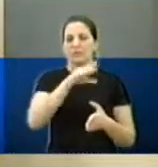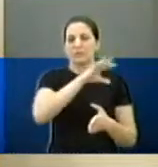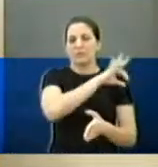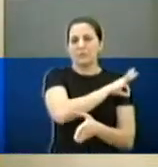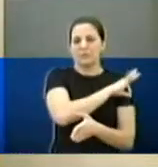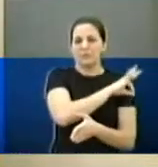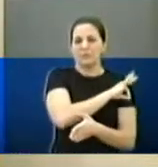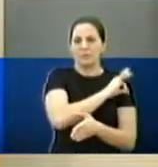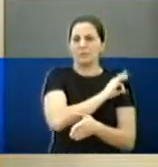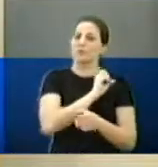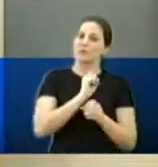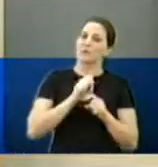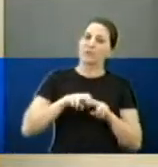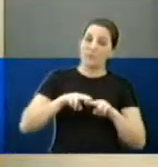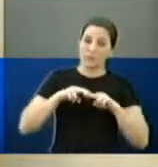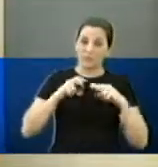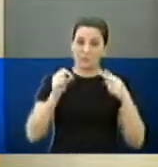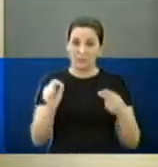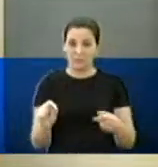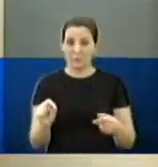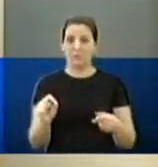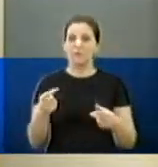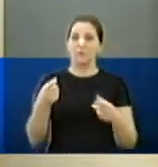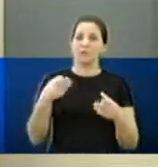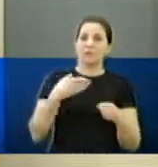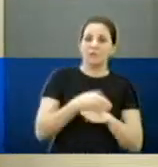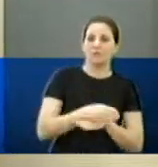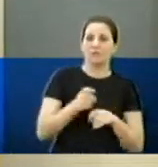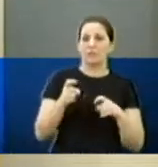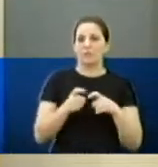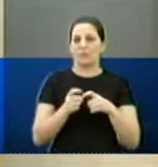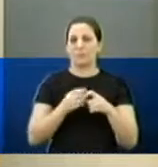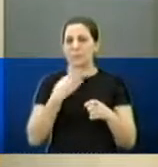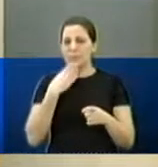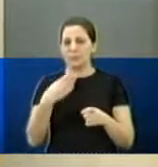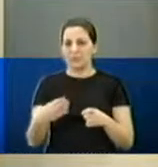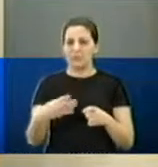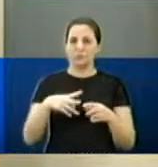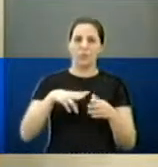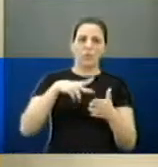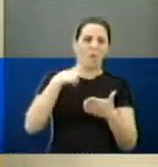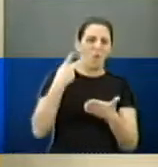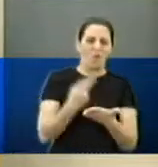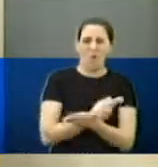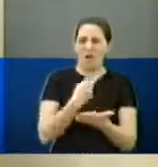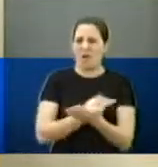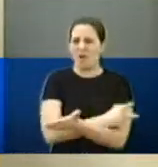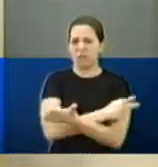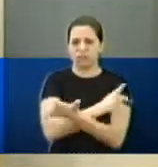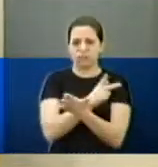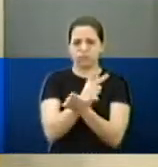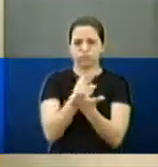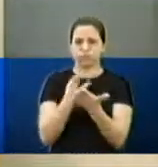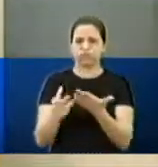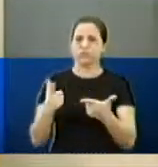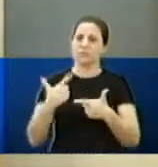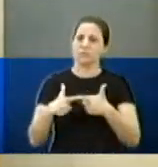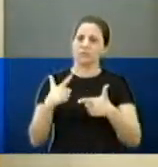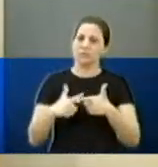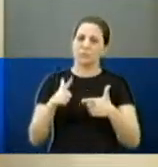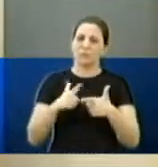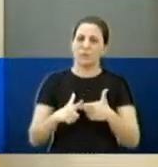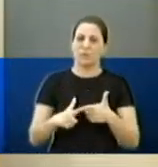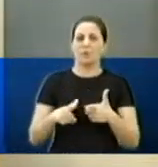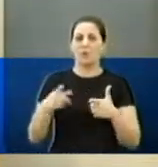Prefeitura. Portanto, se teve a consulta médica, como é que pode ir pedido dessa natureza? E se não teve, tem problema em relação